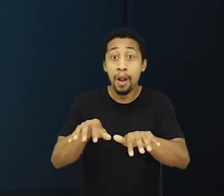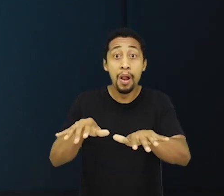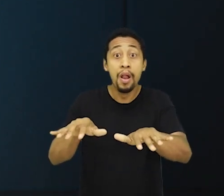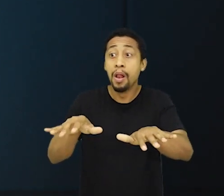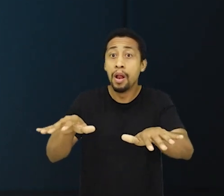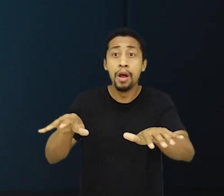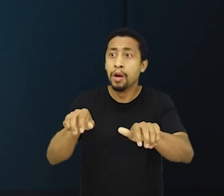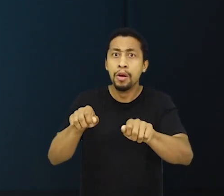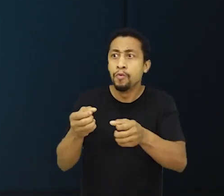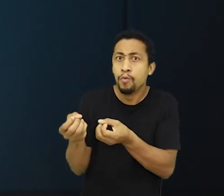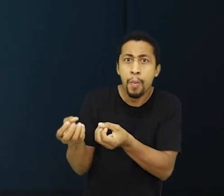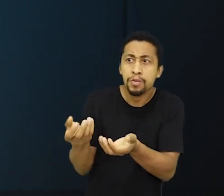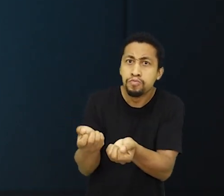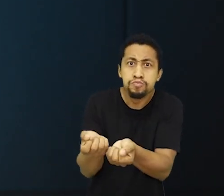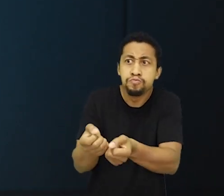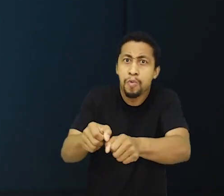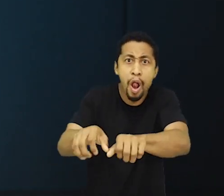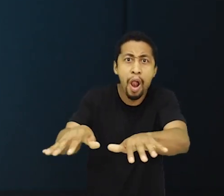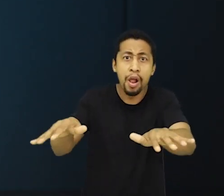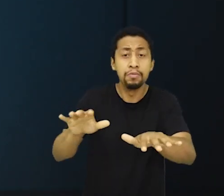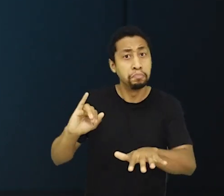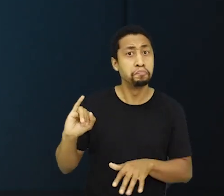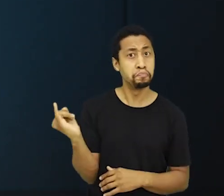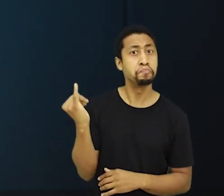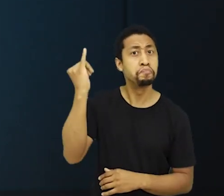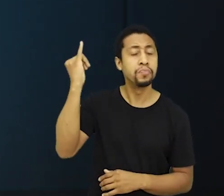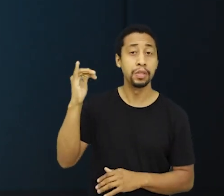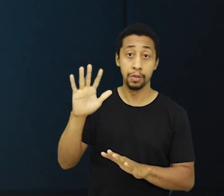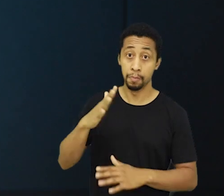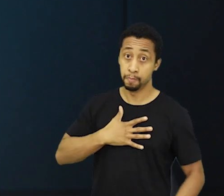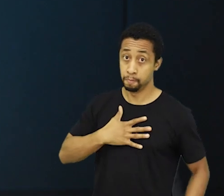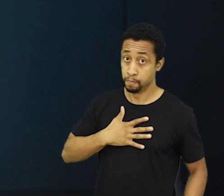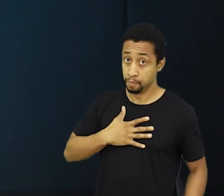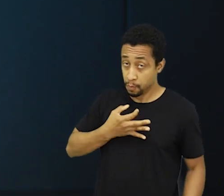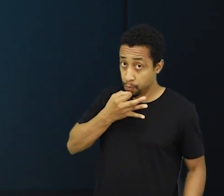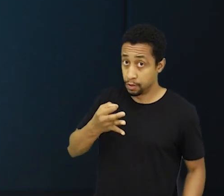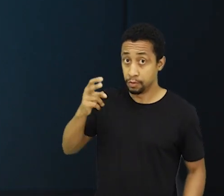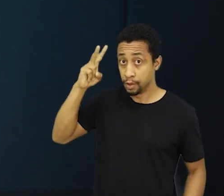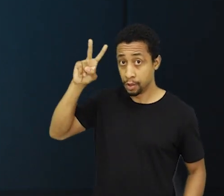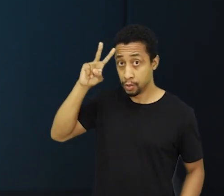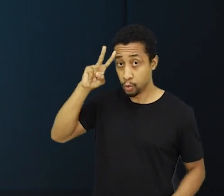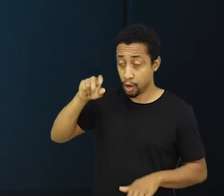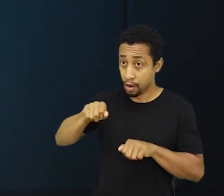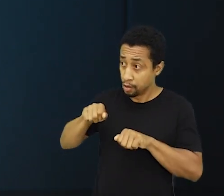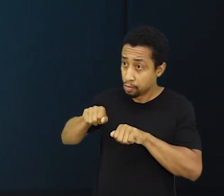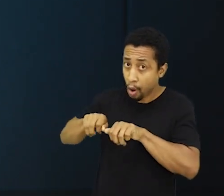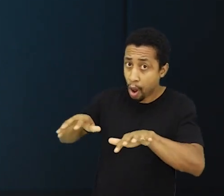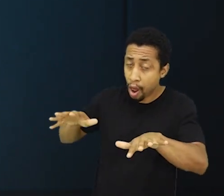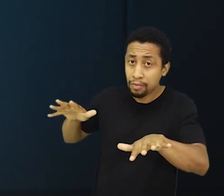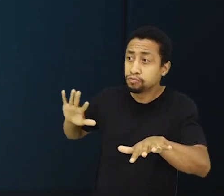Em primeiro lugar, me parece que, historicamente, ela possa ter sido um divisor de